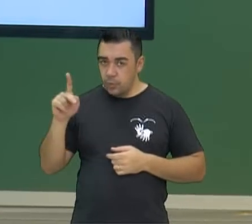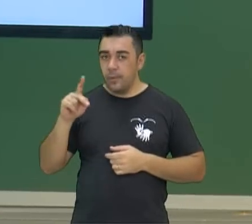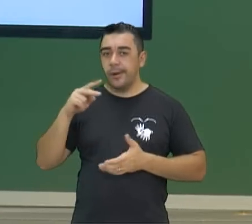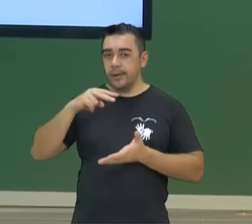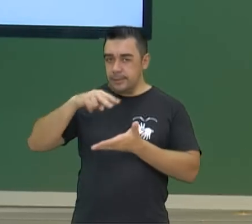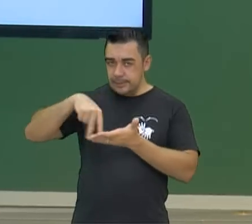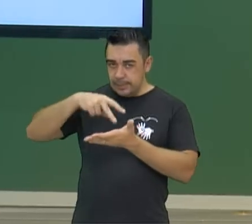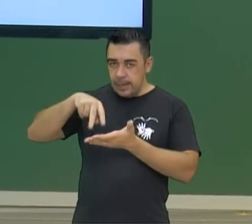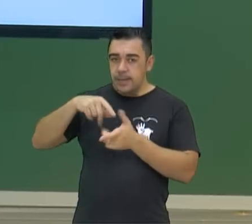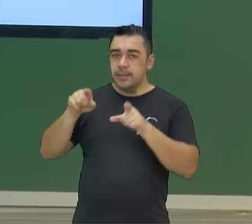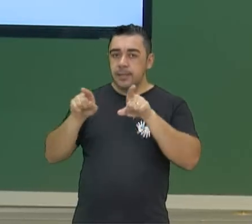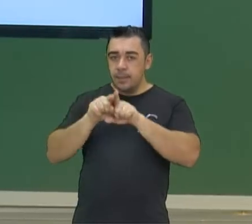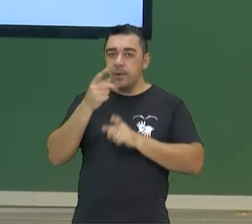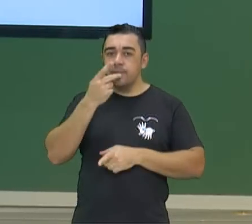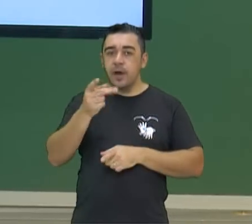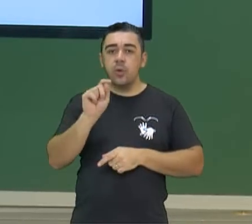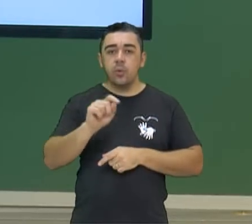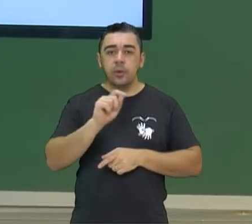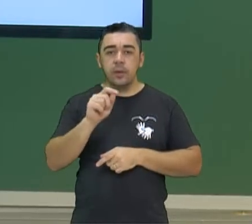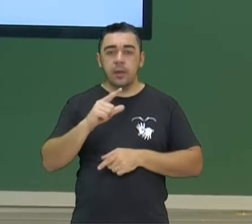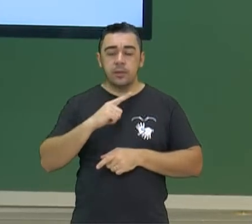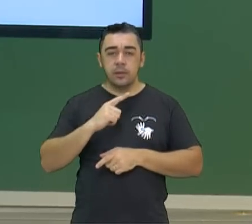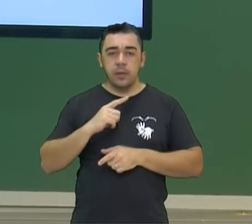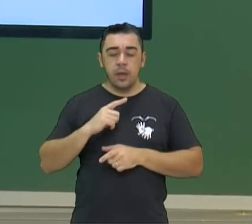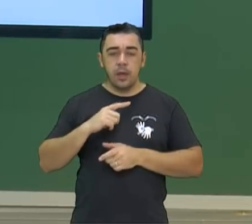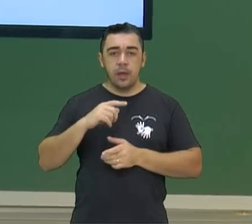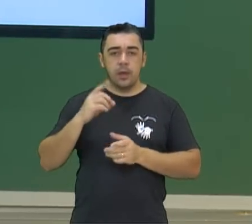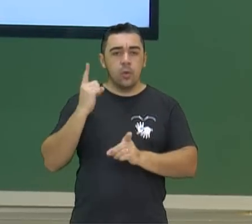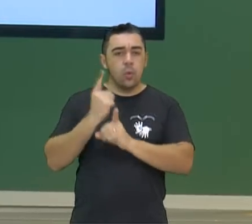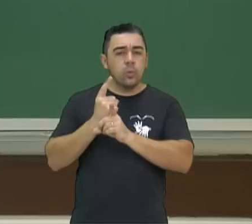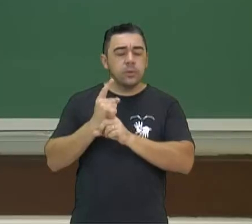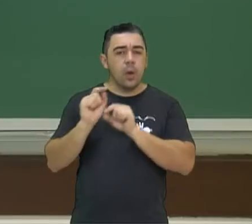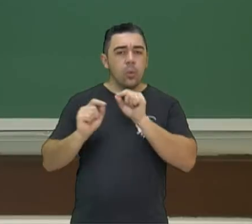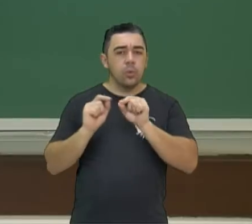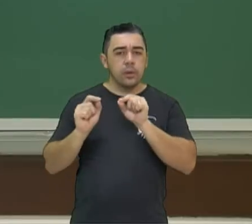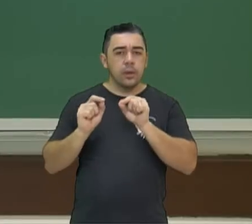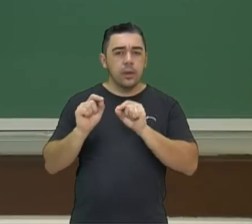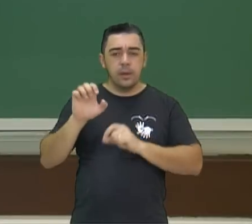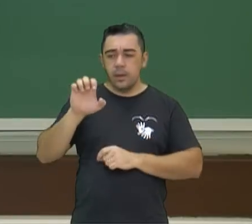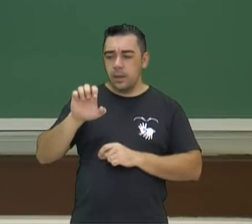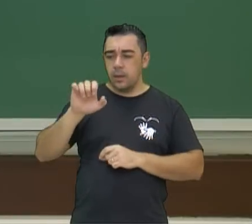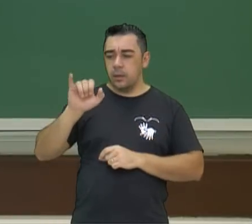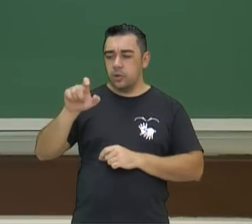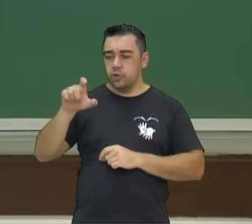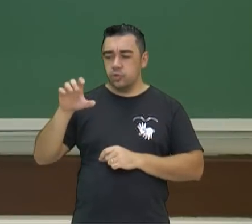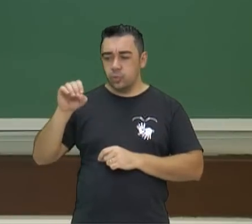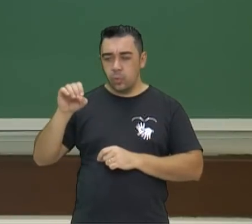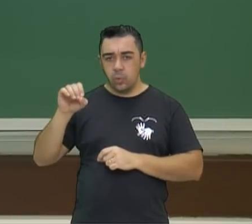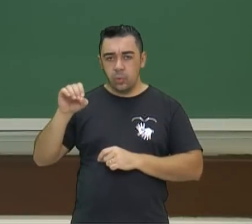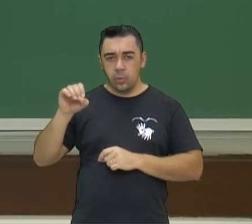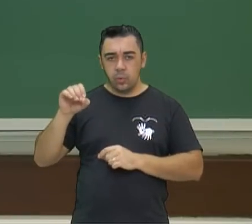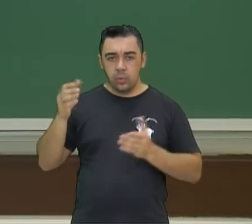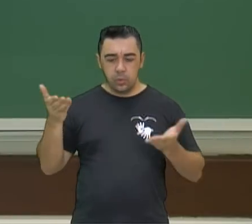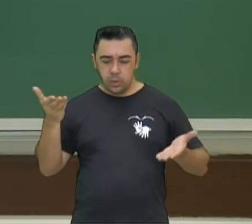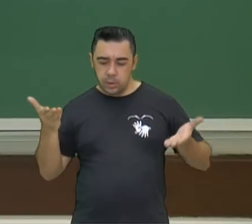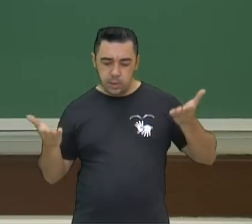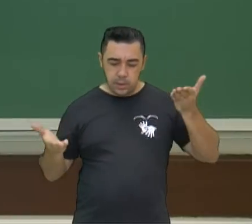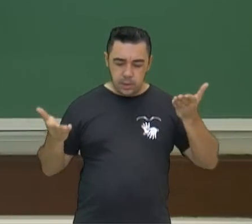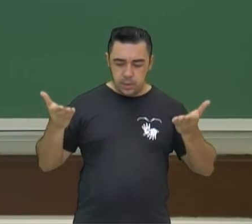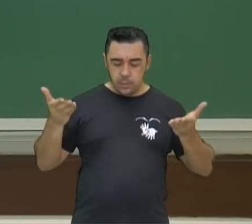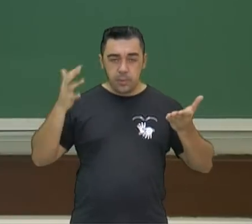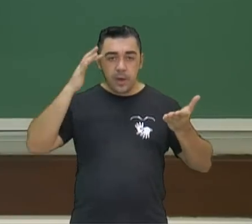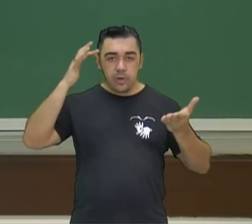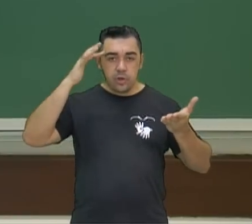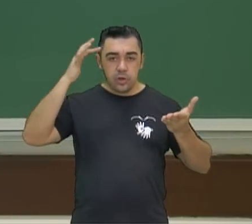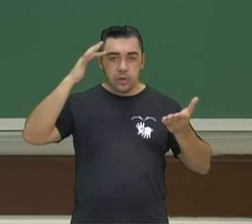falam muito, é sobre o eixo de equilíbrio. É como se a gente tivesse um fio imaginário que nos puxasse para